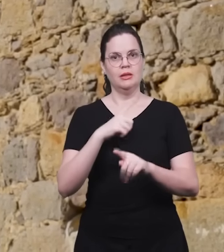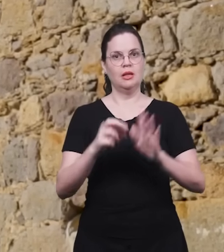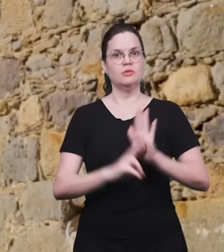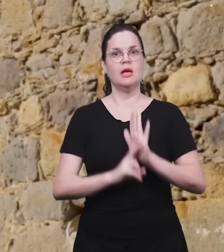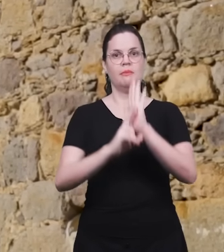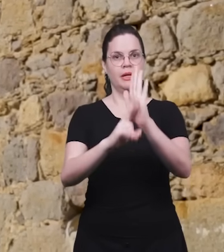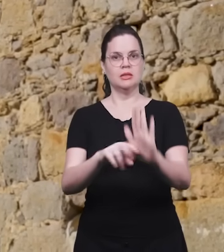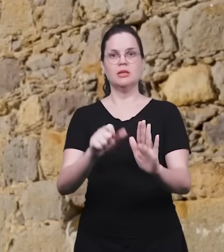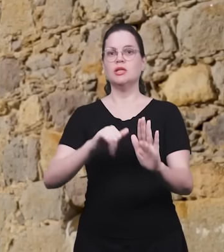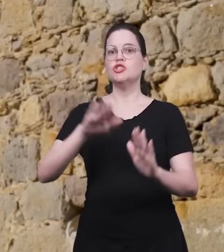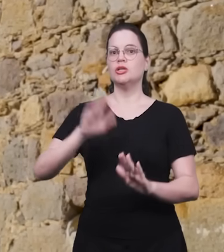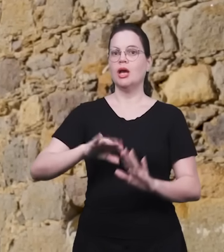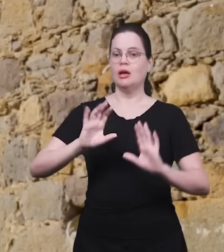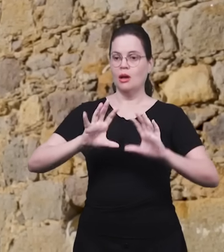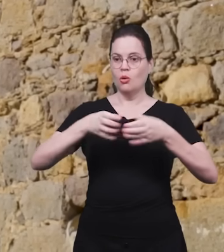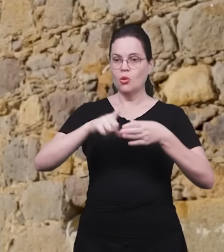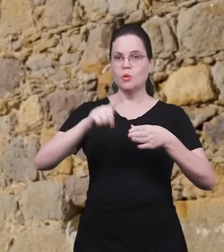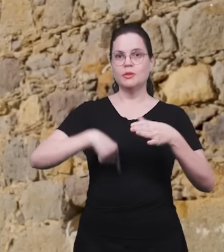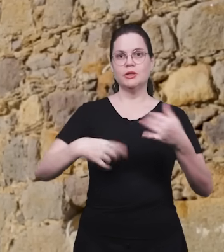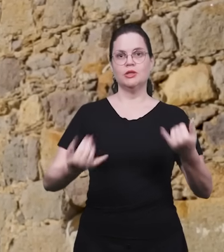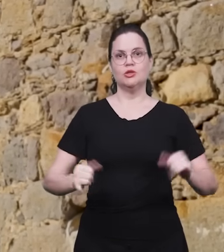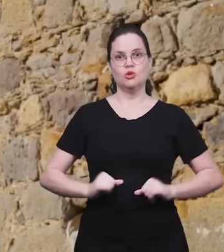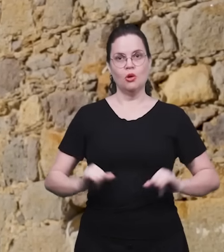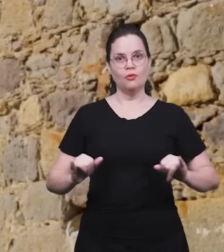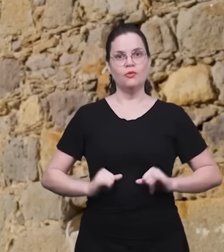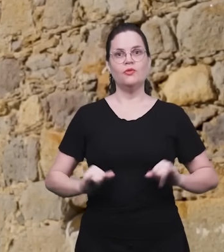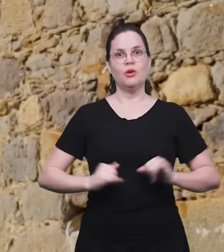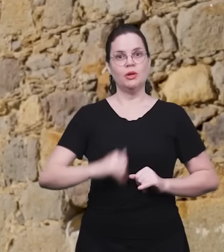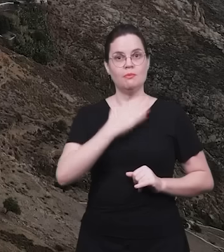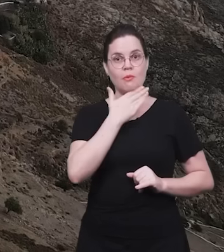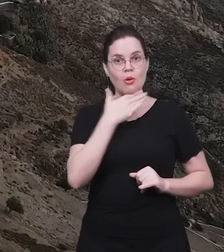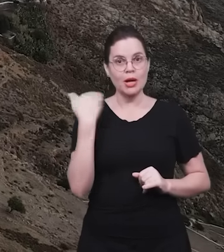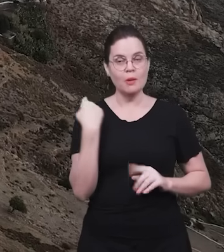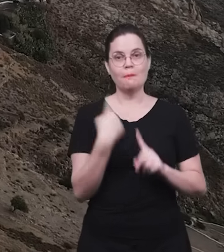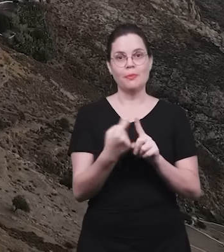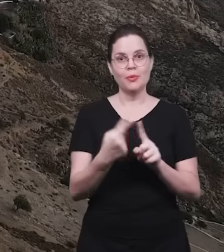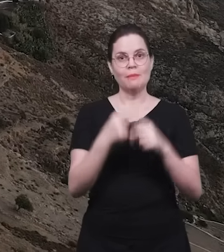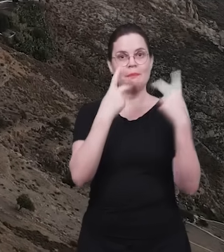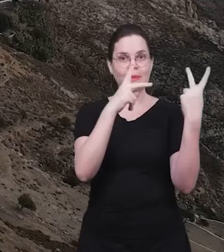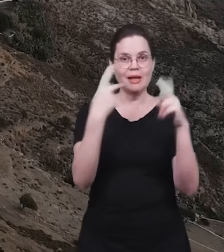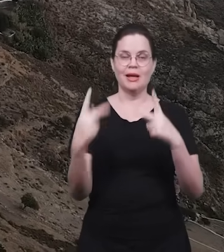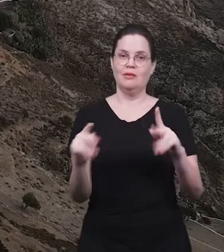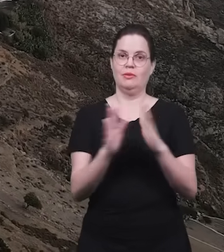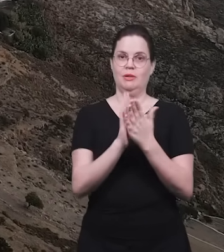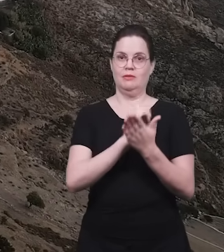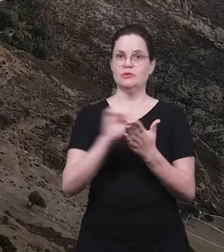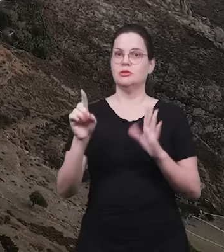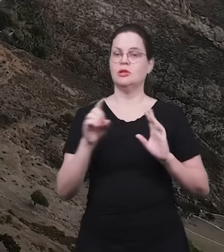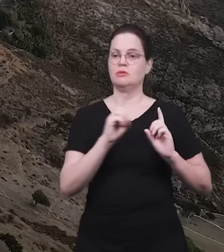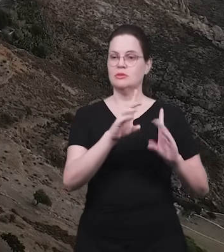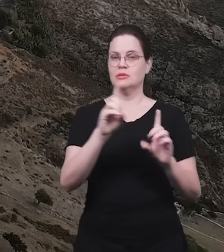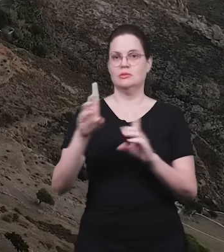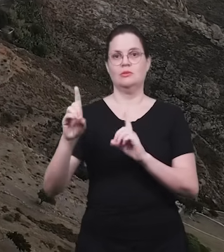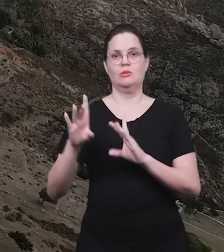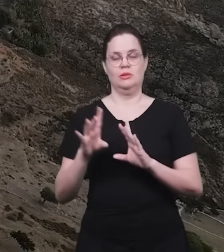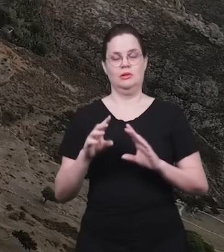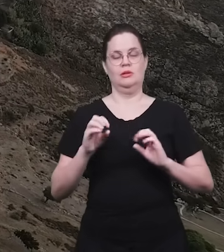pelos mártires. E o que quis dizer o texto ali? Ele quis dizer o